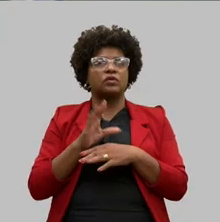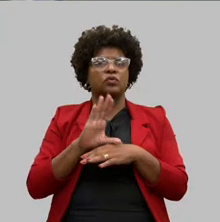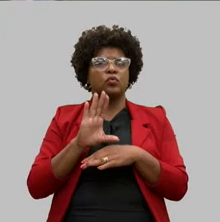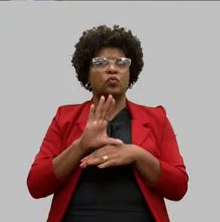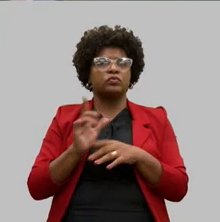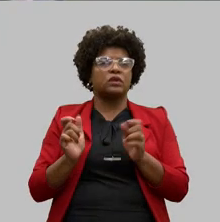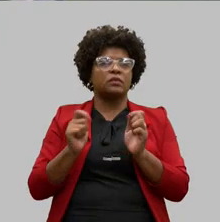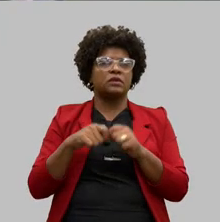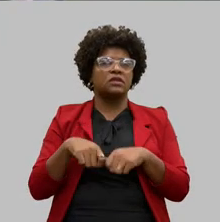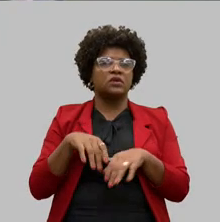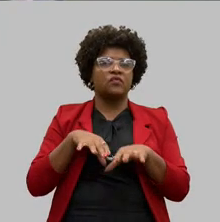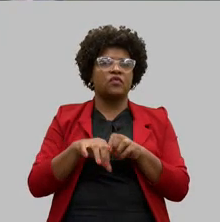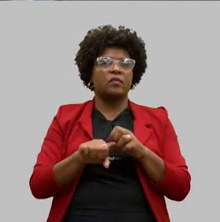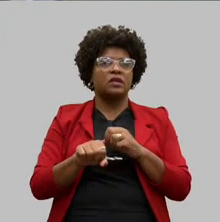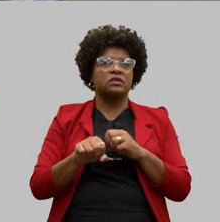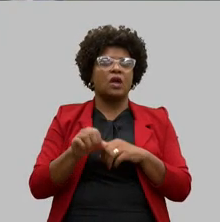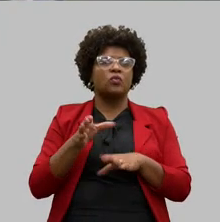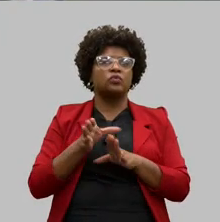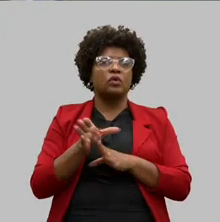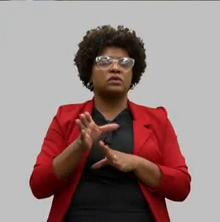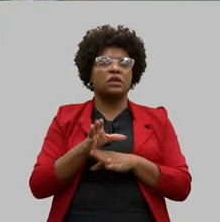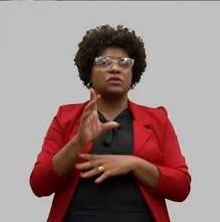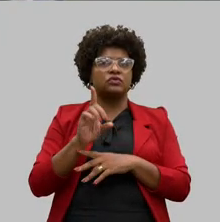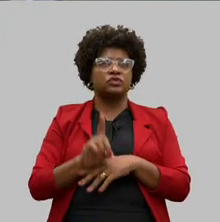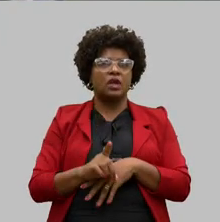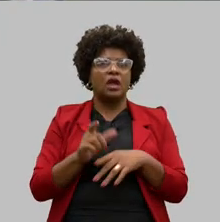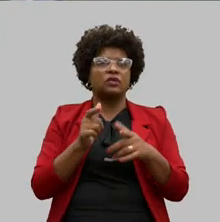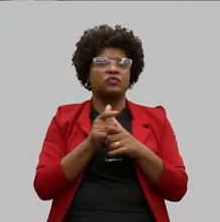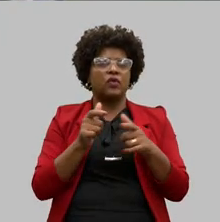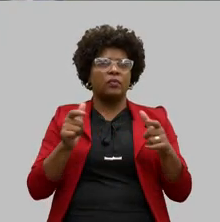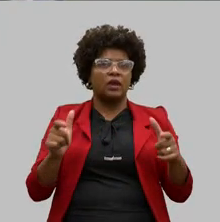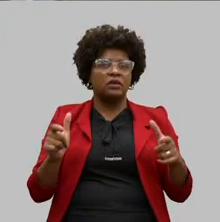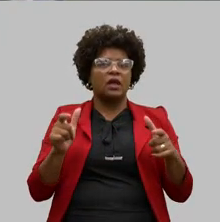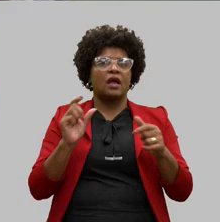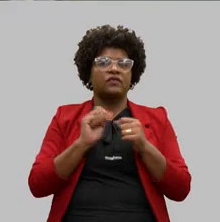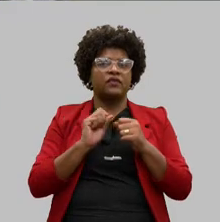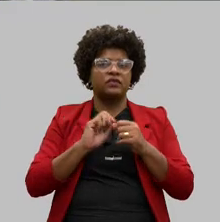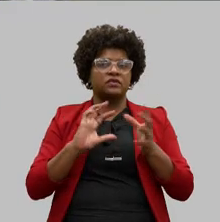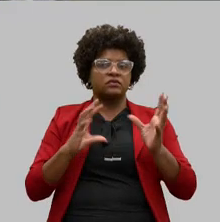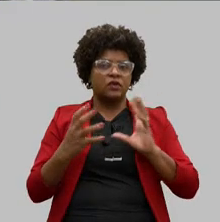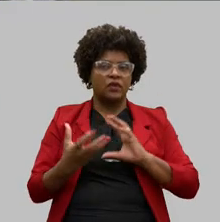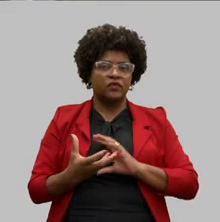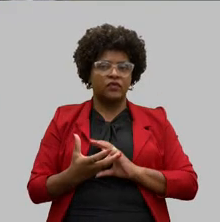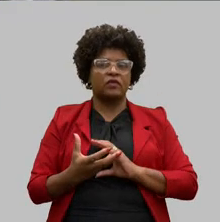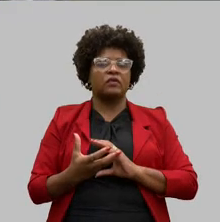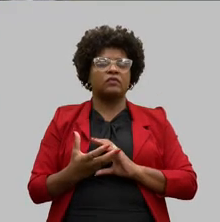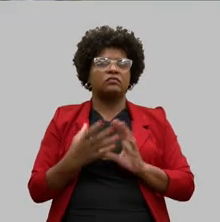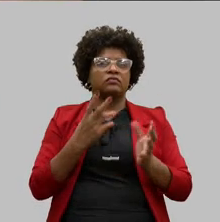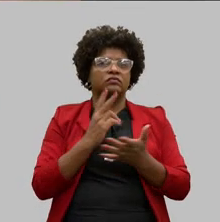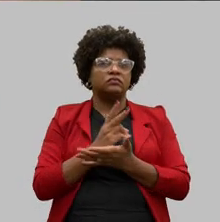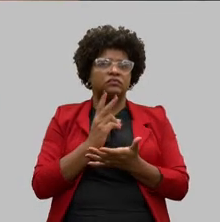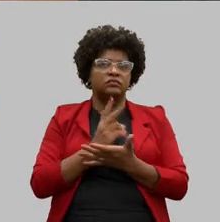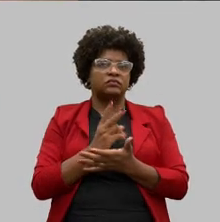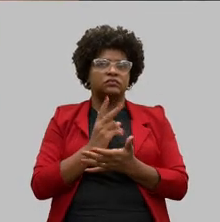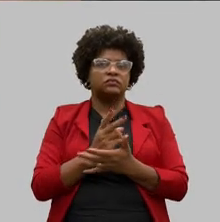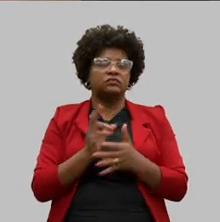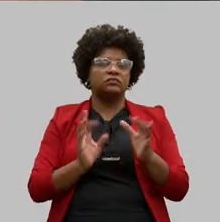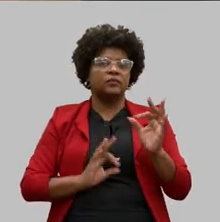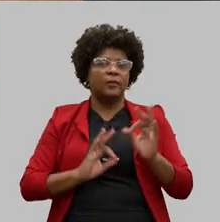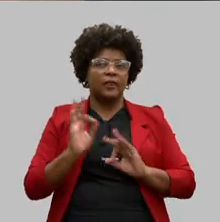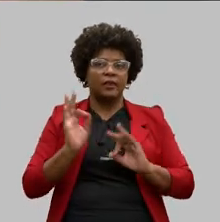conselhos de direito ampliação e reforma de instituições de longa permanência e program de campanha